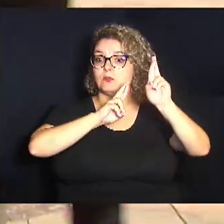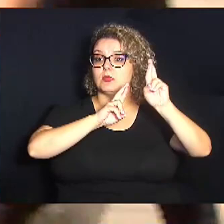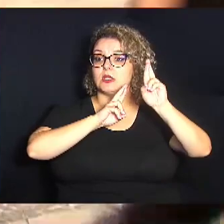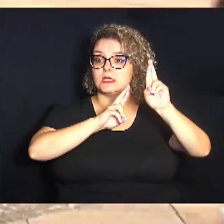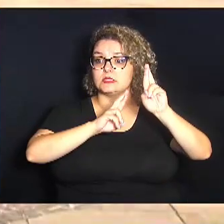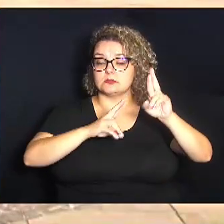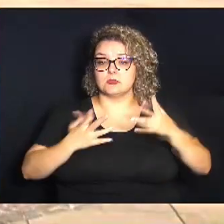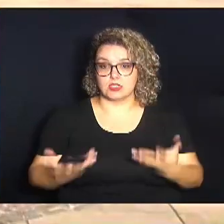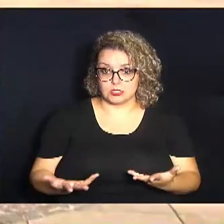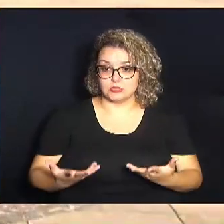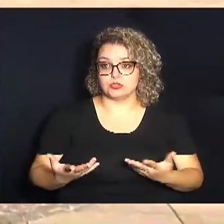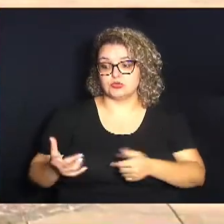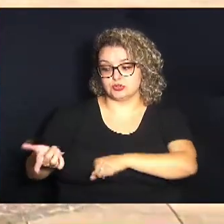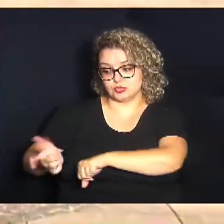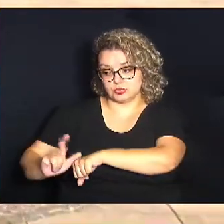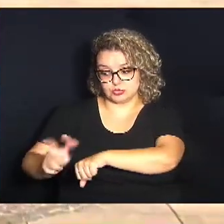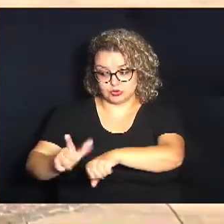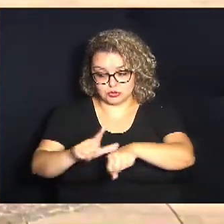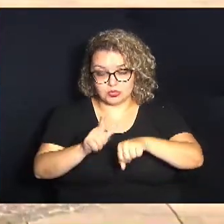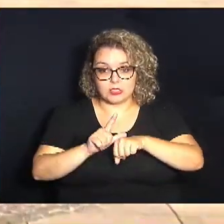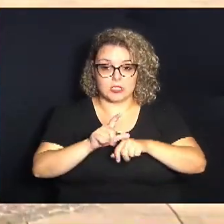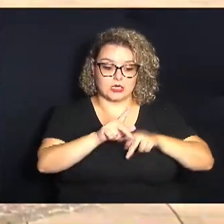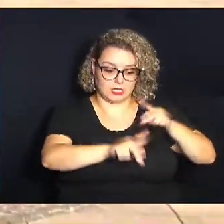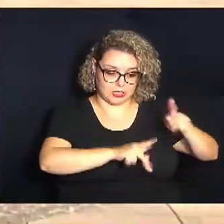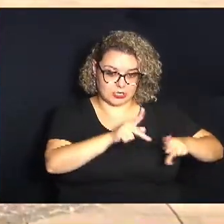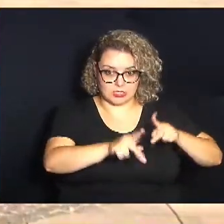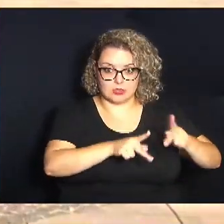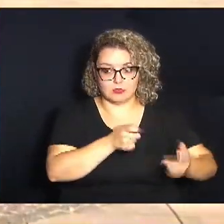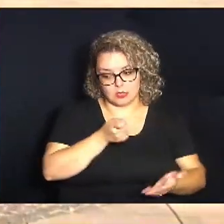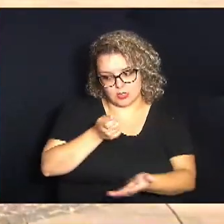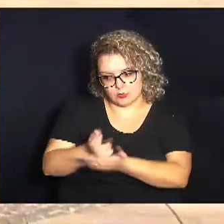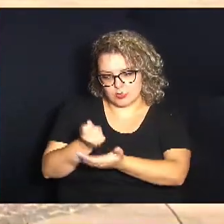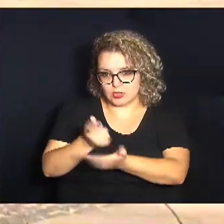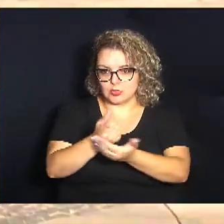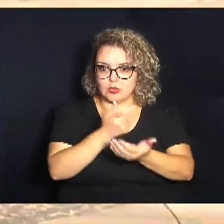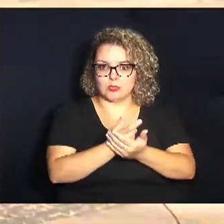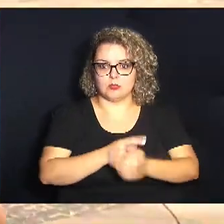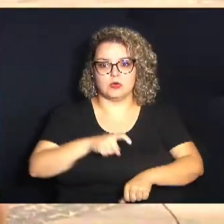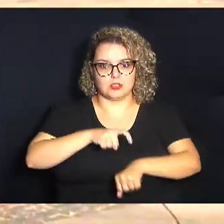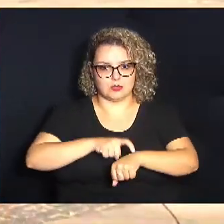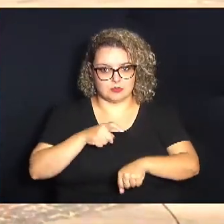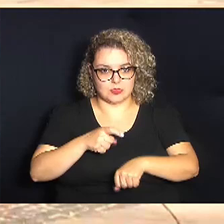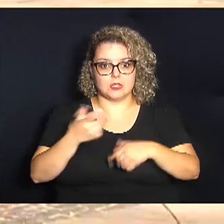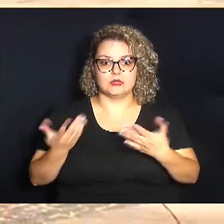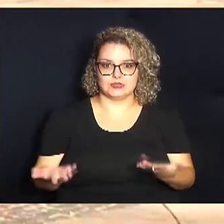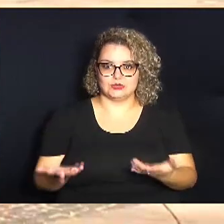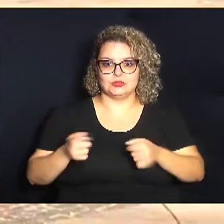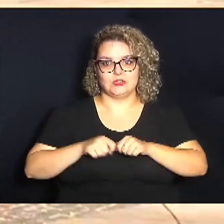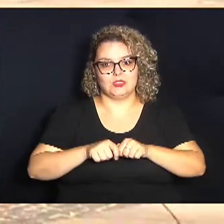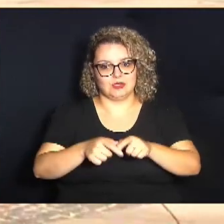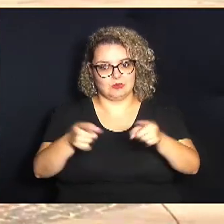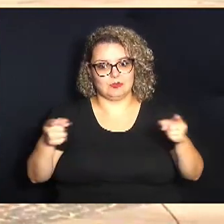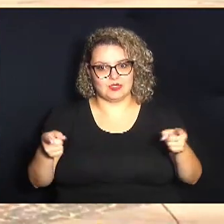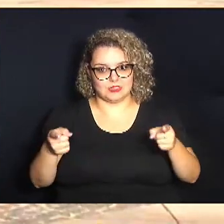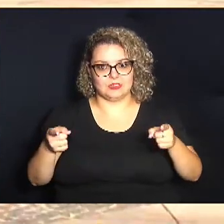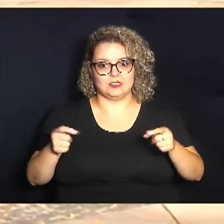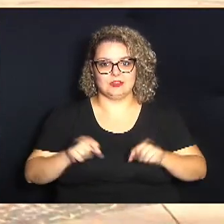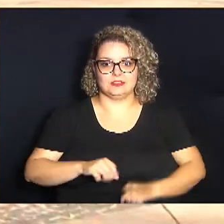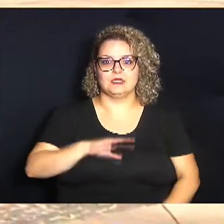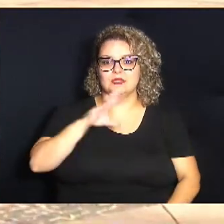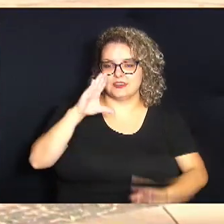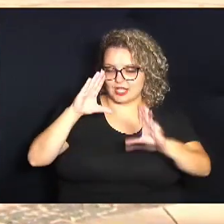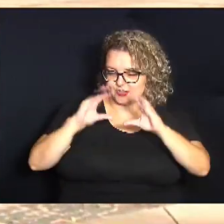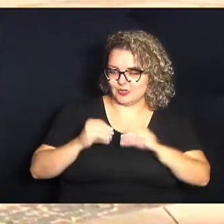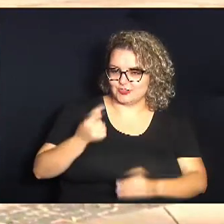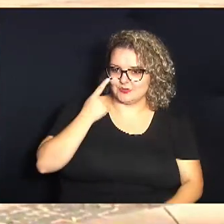né, dos comerciantes e da população sobre esse horário aí ampliado na parte da noite.